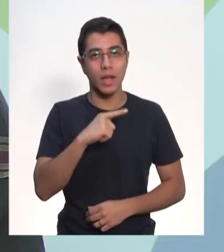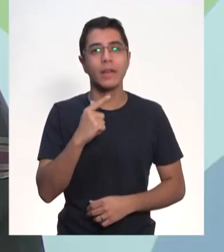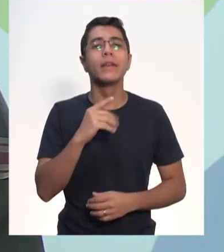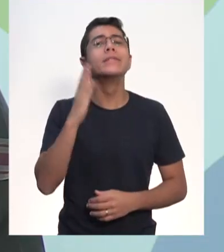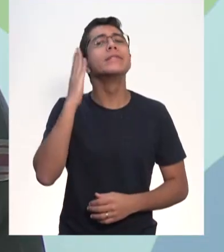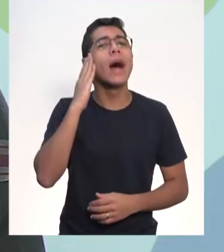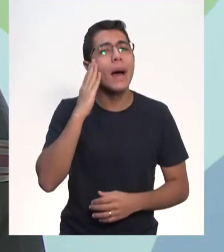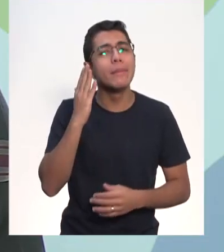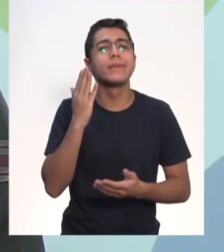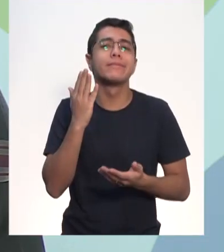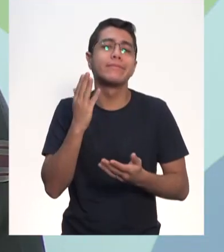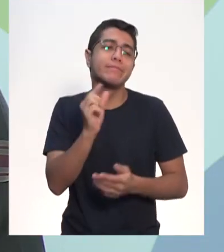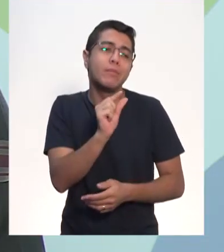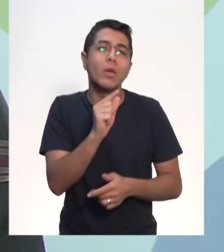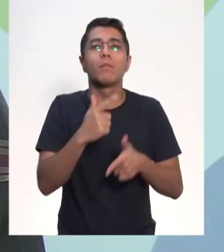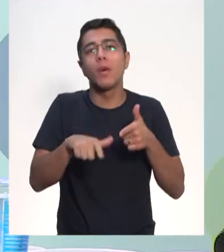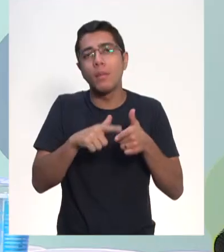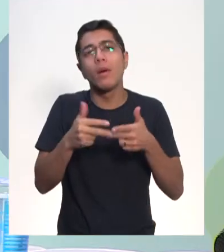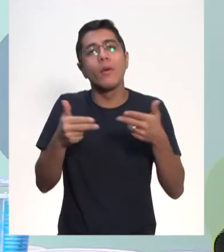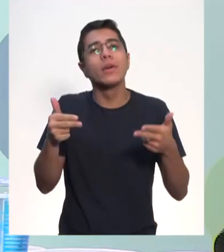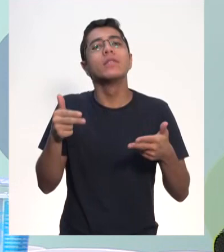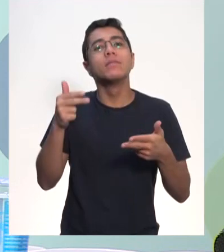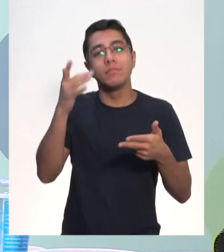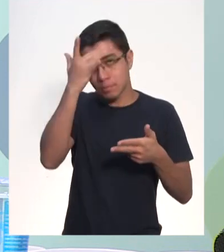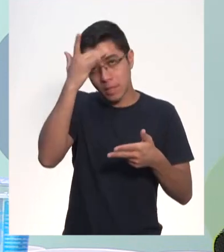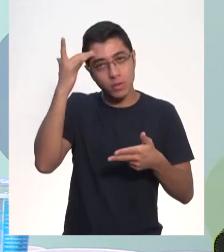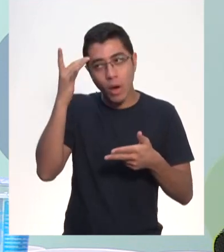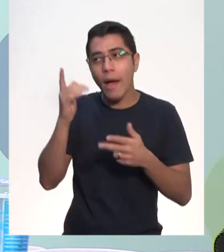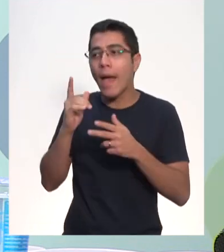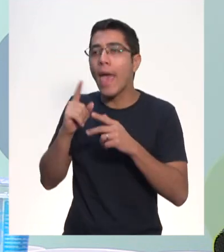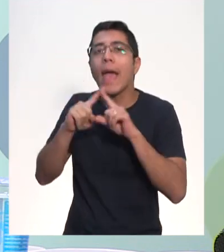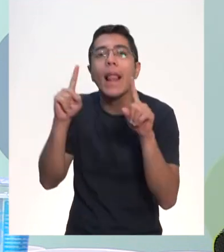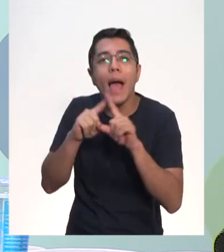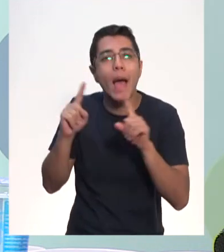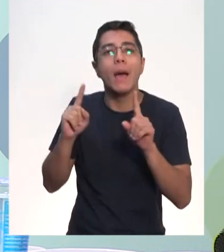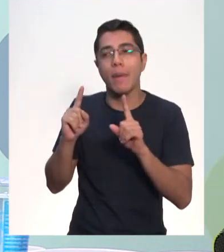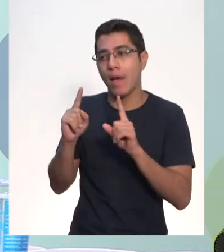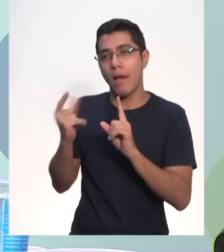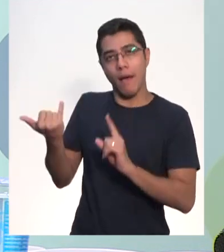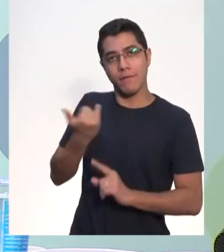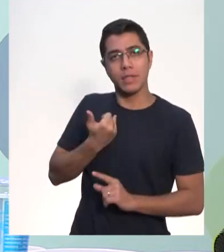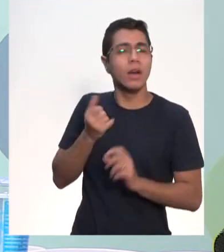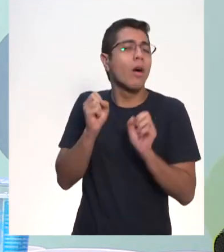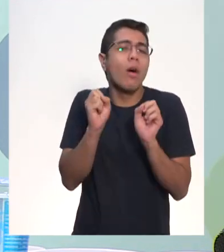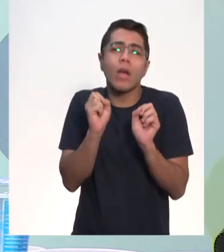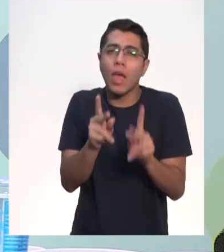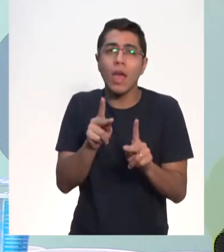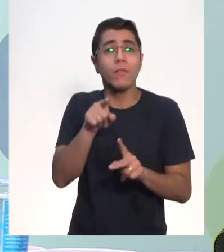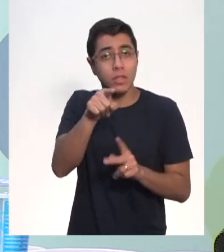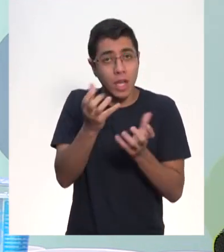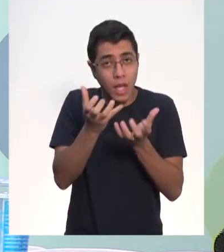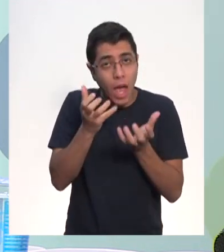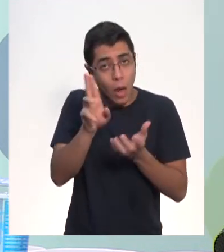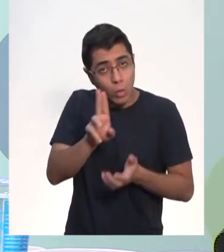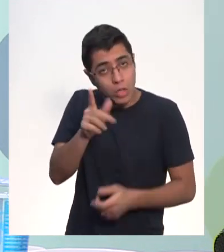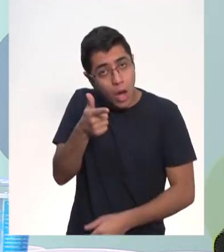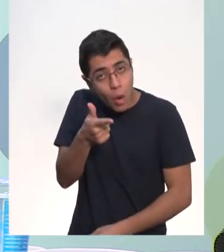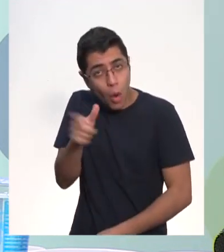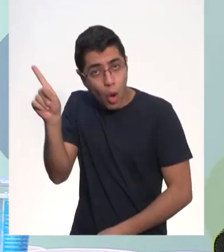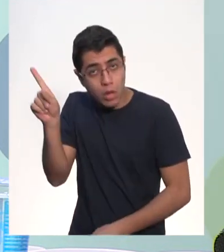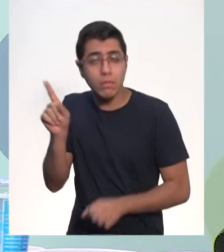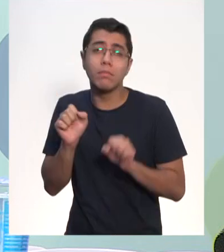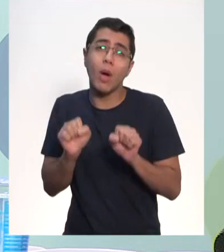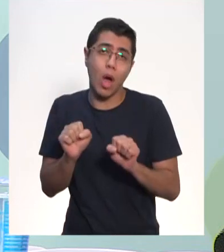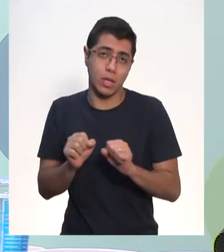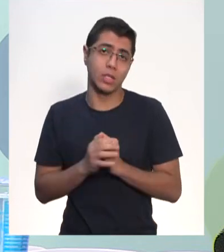fale conosco, pode estar utilizando a outra, né? Ninguém quer prejudicar o bom trabalho que já vem sendo realizado. Mas para quem